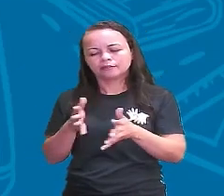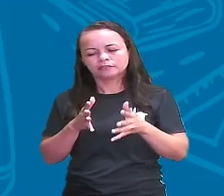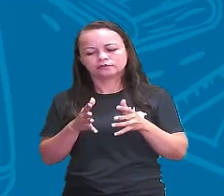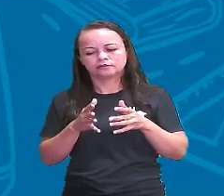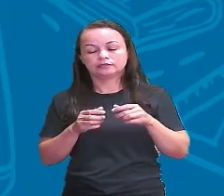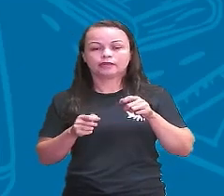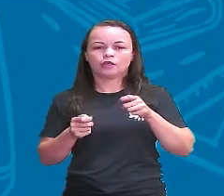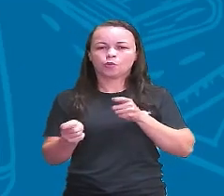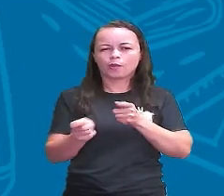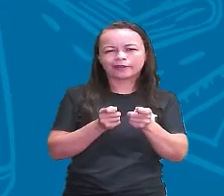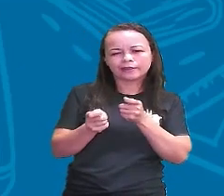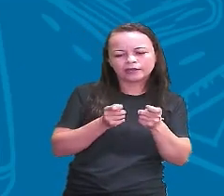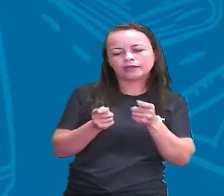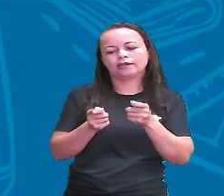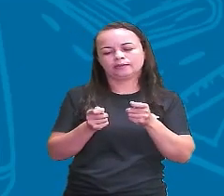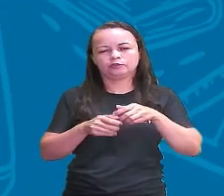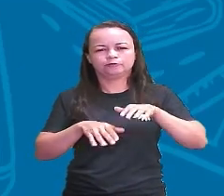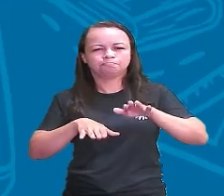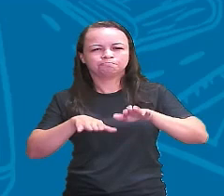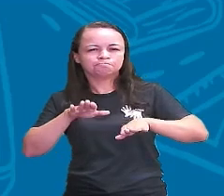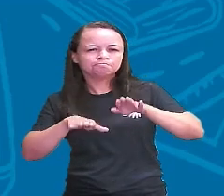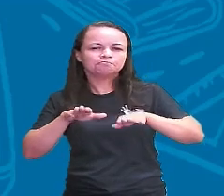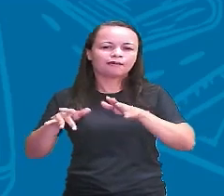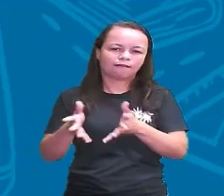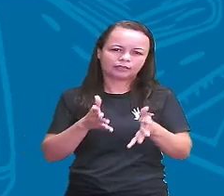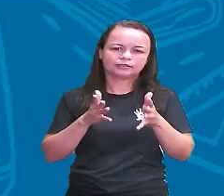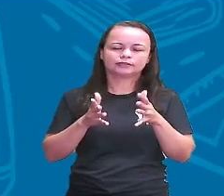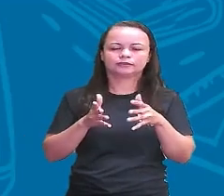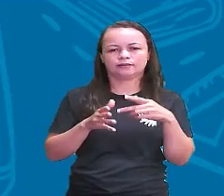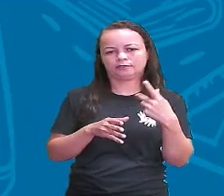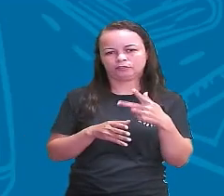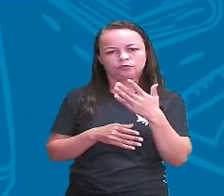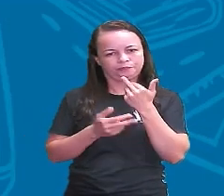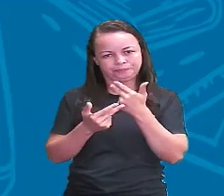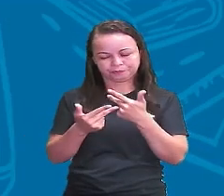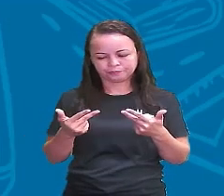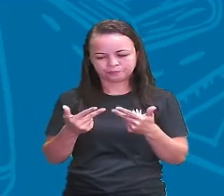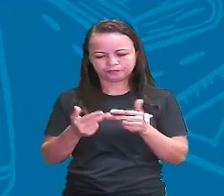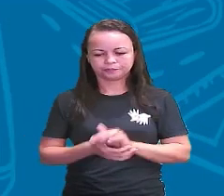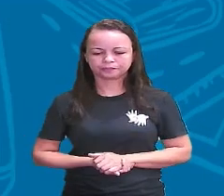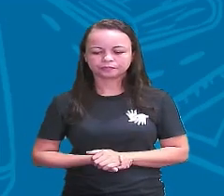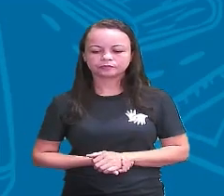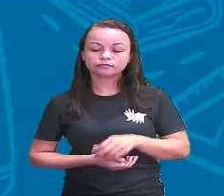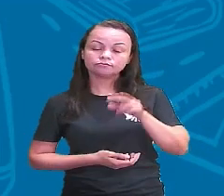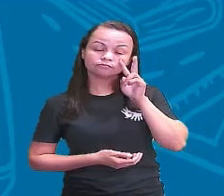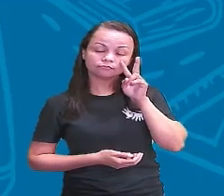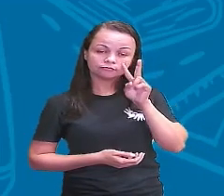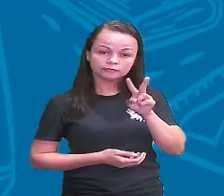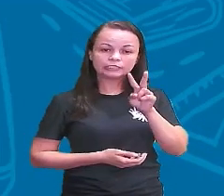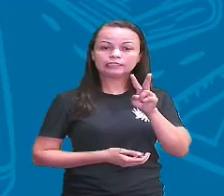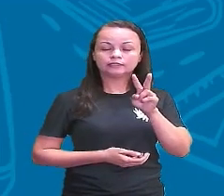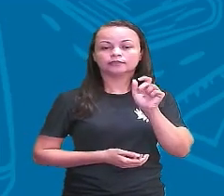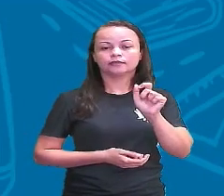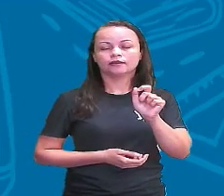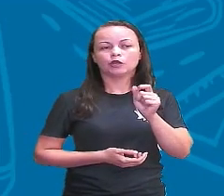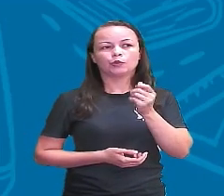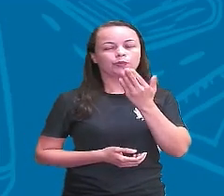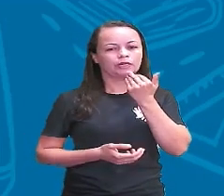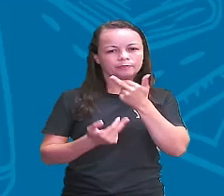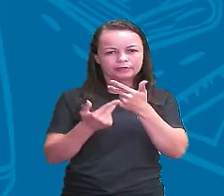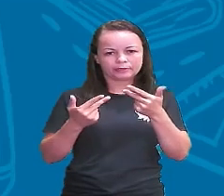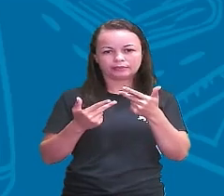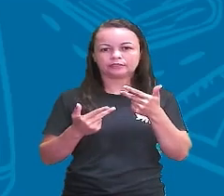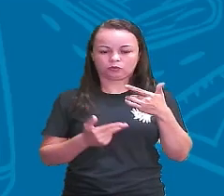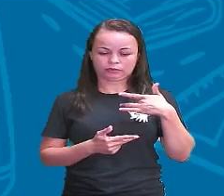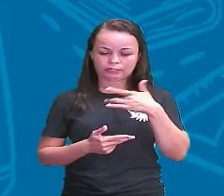alimentação balanceada, tá certo? Então, a gente vai ver, né, que uma alimentação saudável, ela é justamente isso,